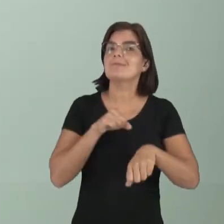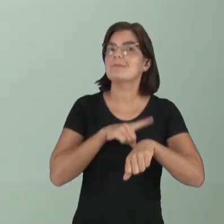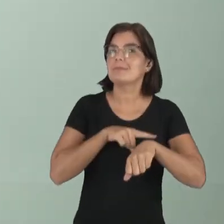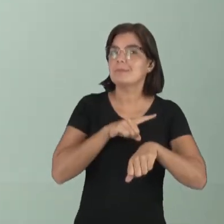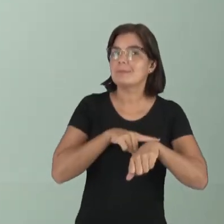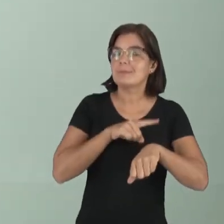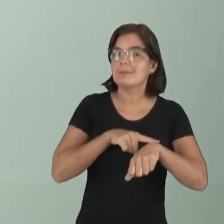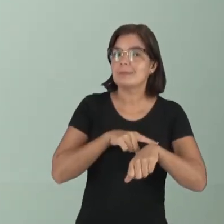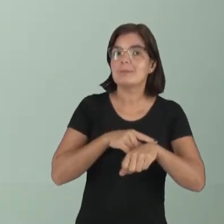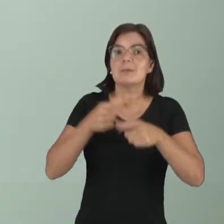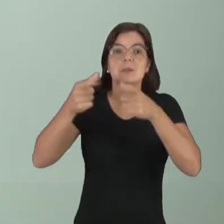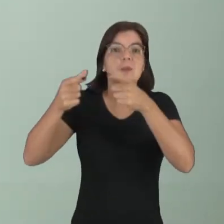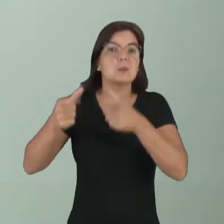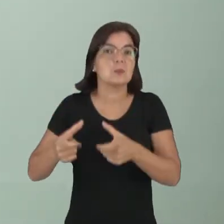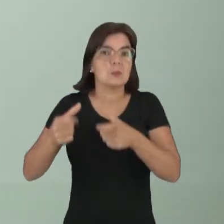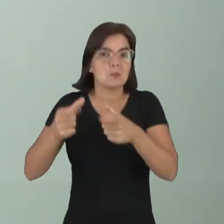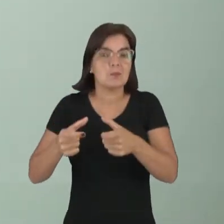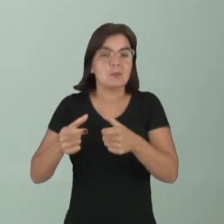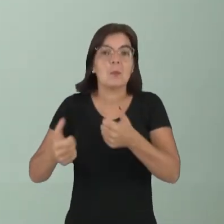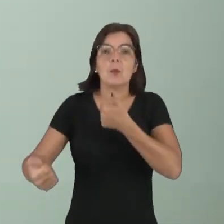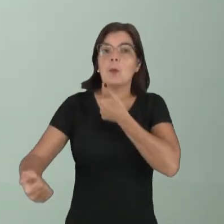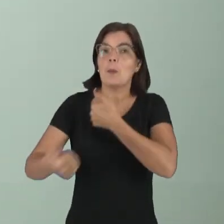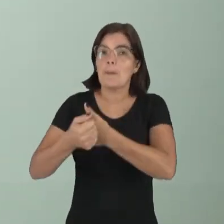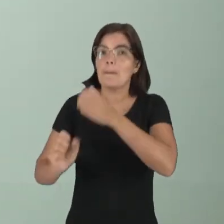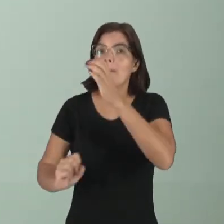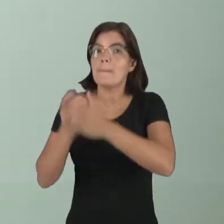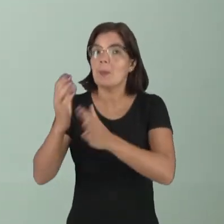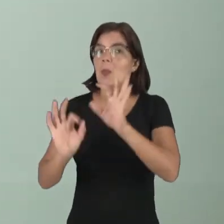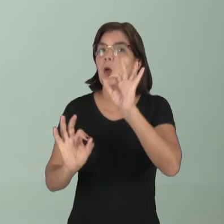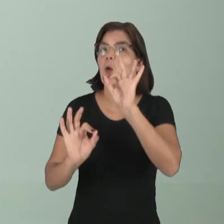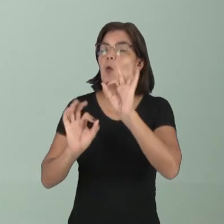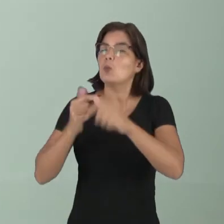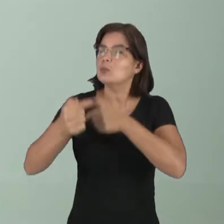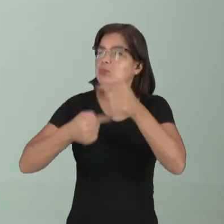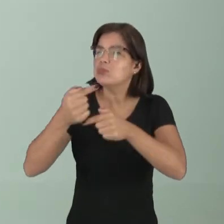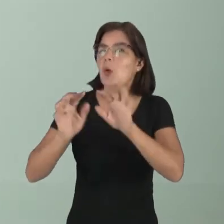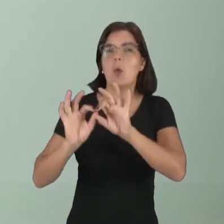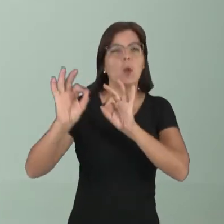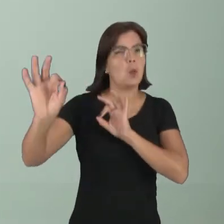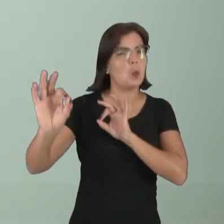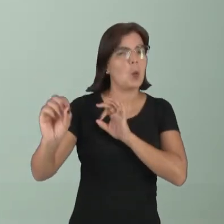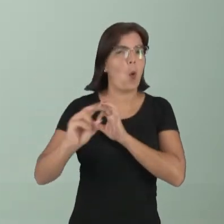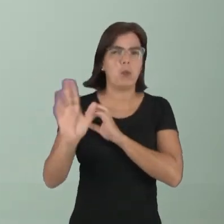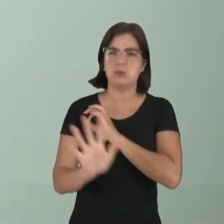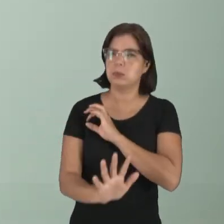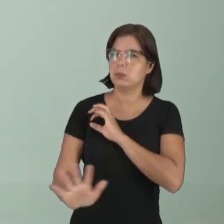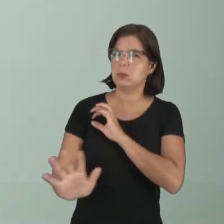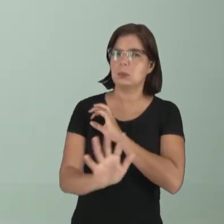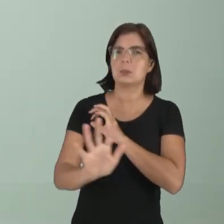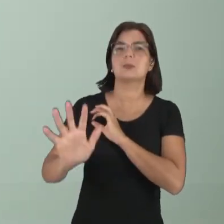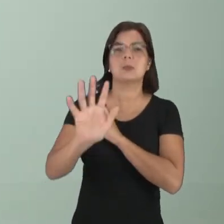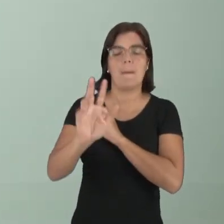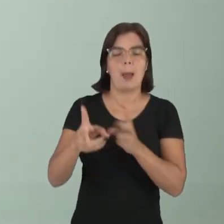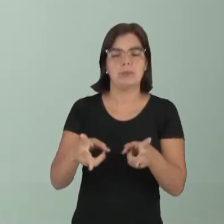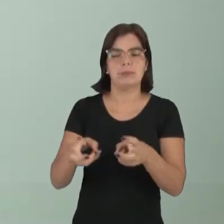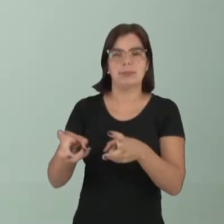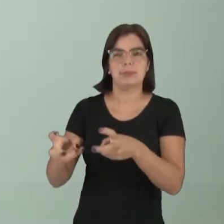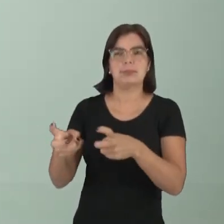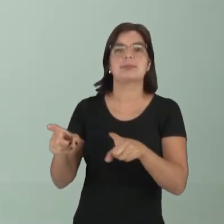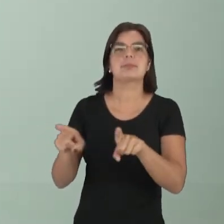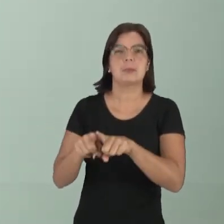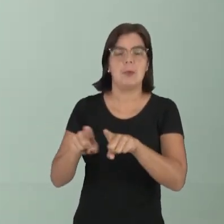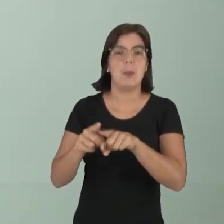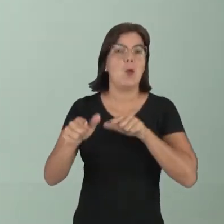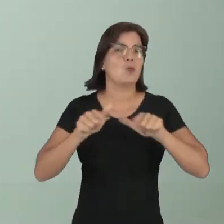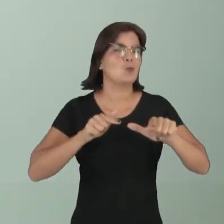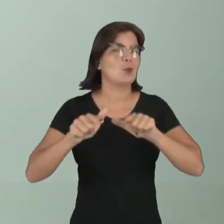que a localização de sua matéria-prima ou estava longe, ou estava caríssima para sua exploração, a mão